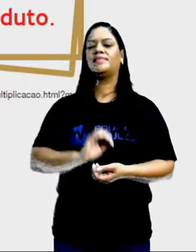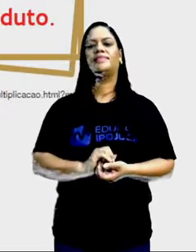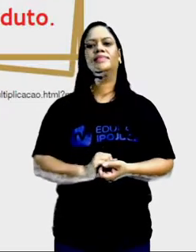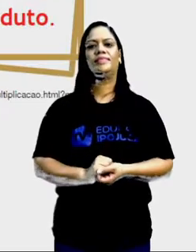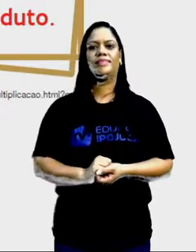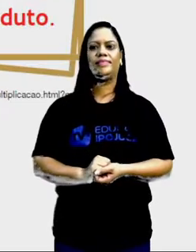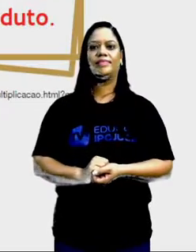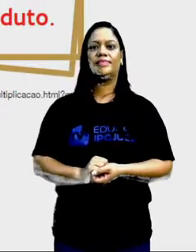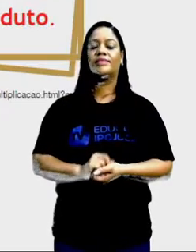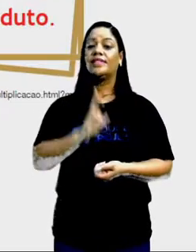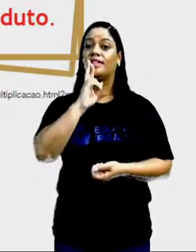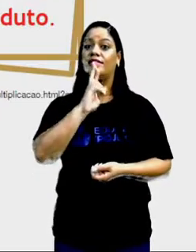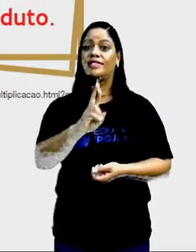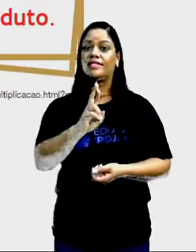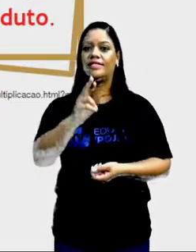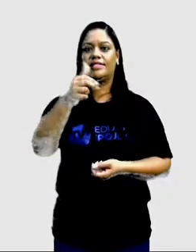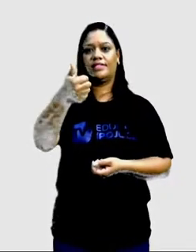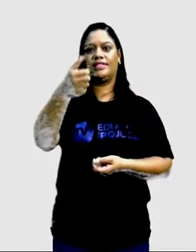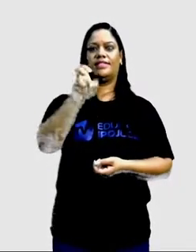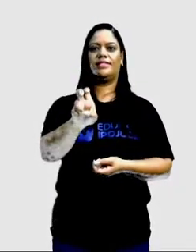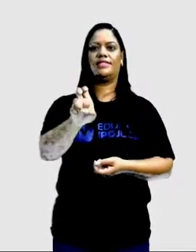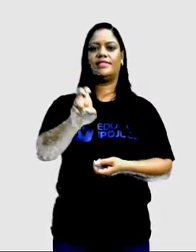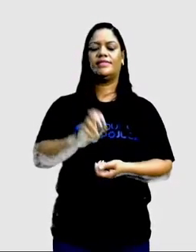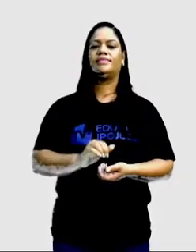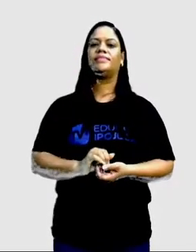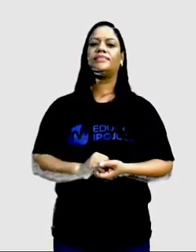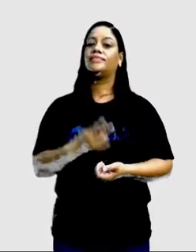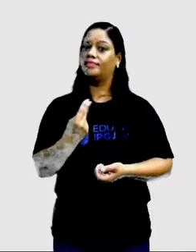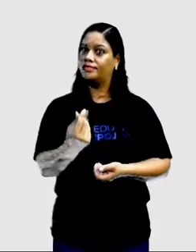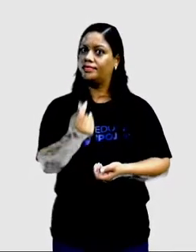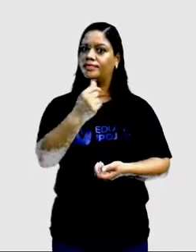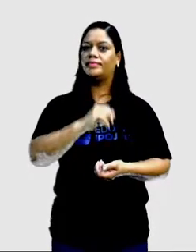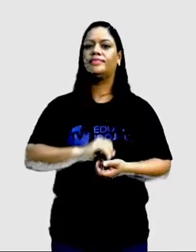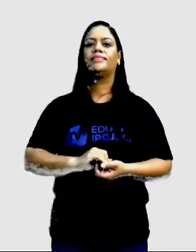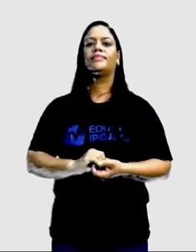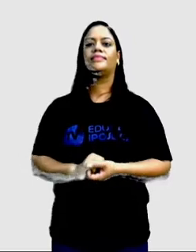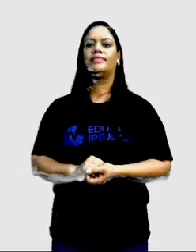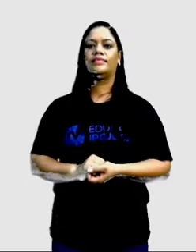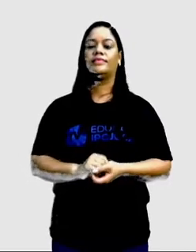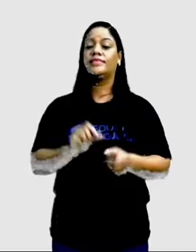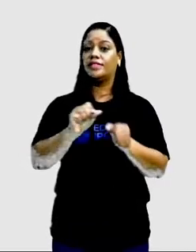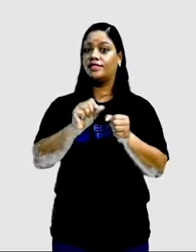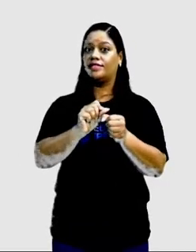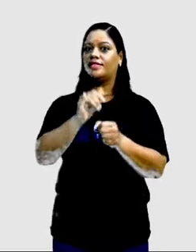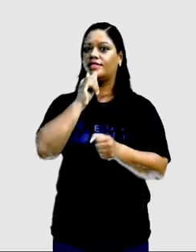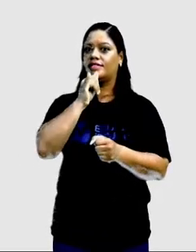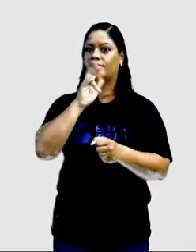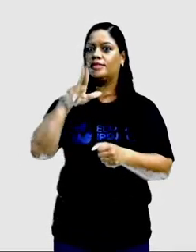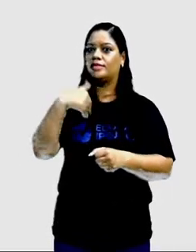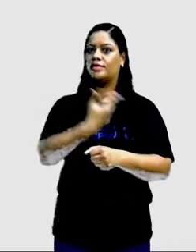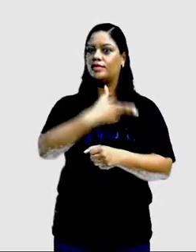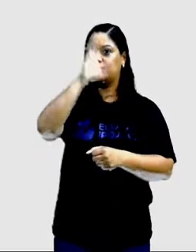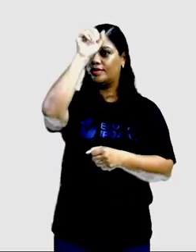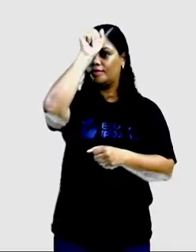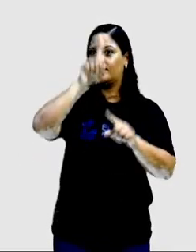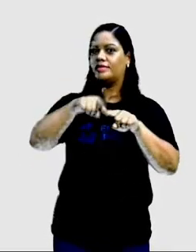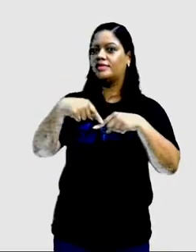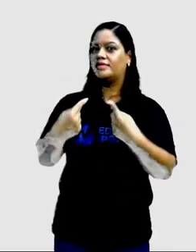o produto 15. Vamos lá. Vamos fazer um exemplo para a gente poder aprender